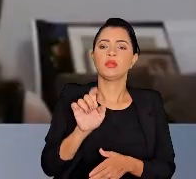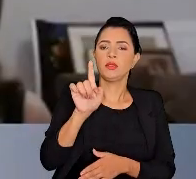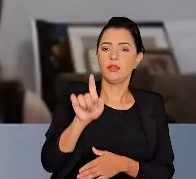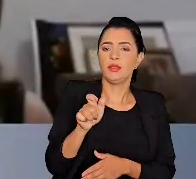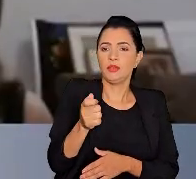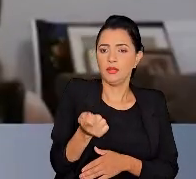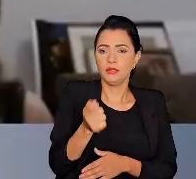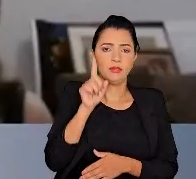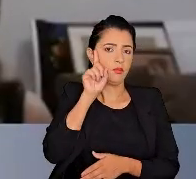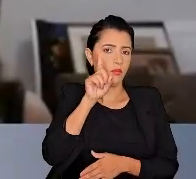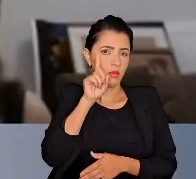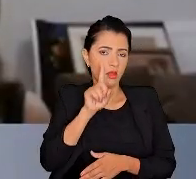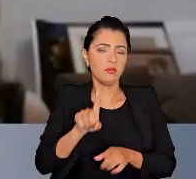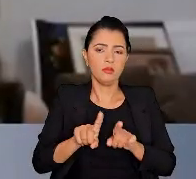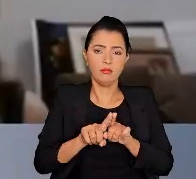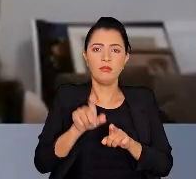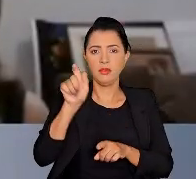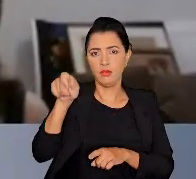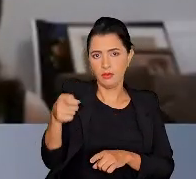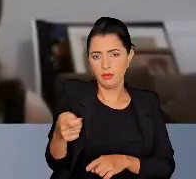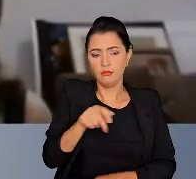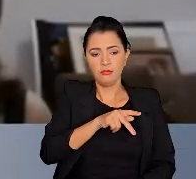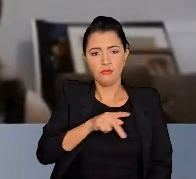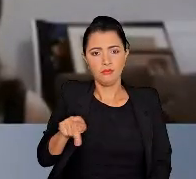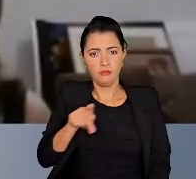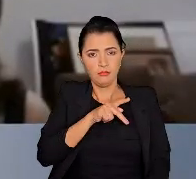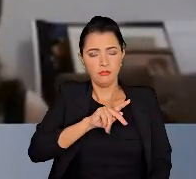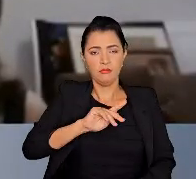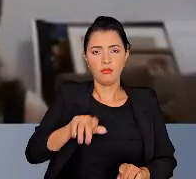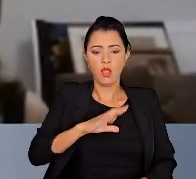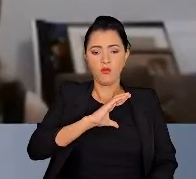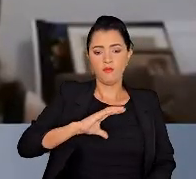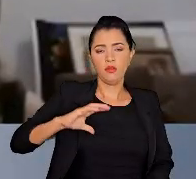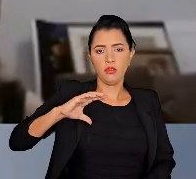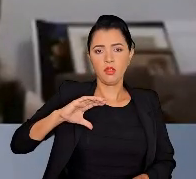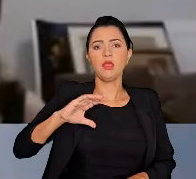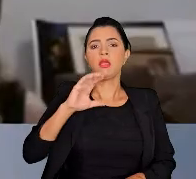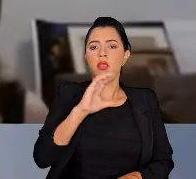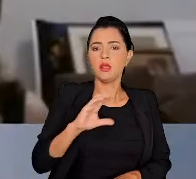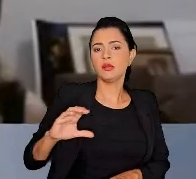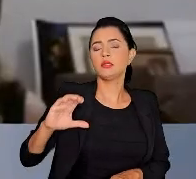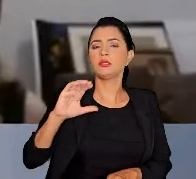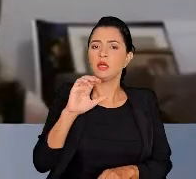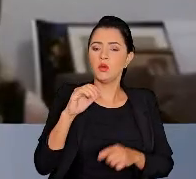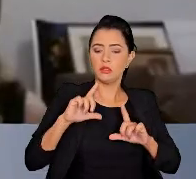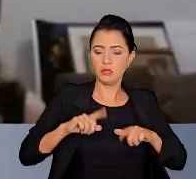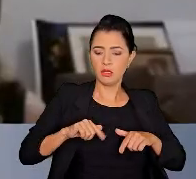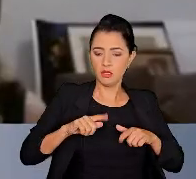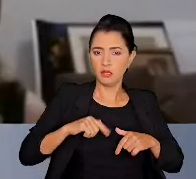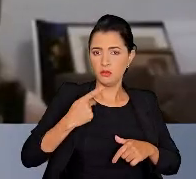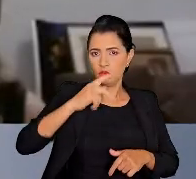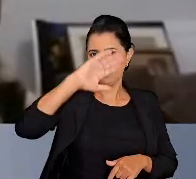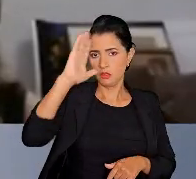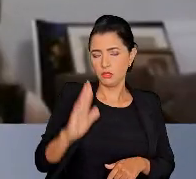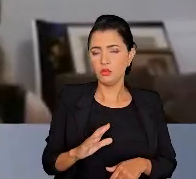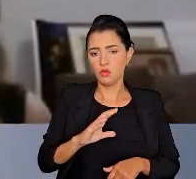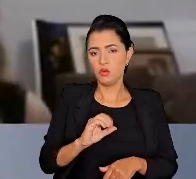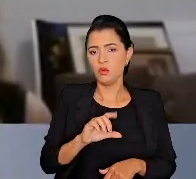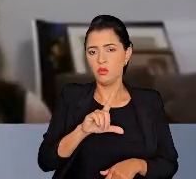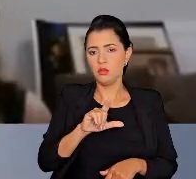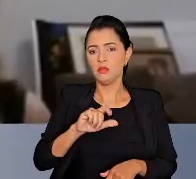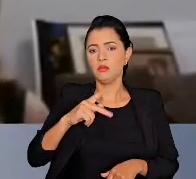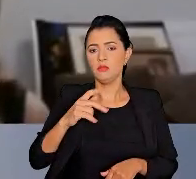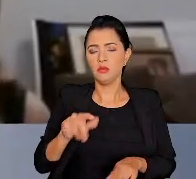É presidente da Confederação Israelita do Brasil, a CONIB, e vice-presidente do Congresso